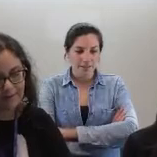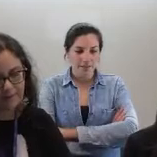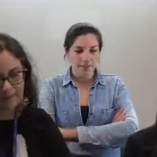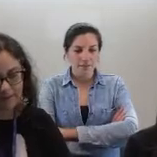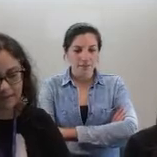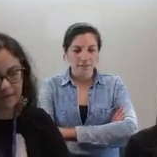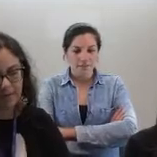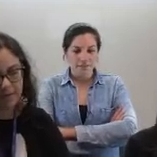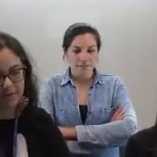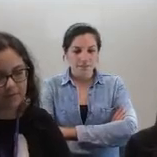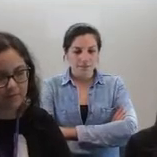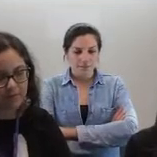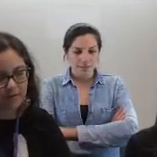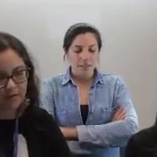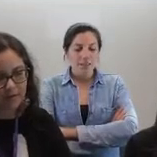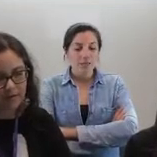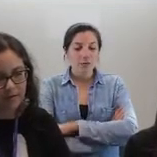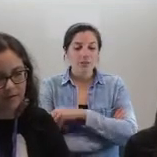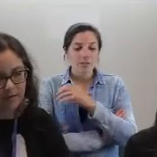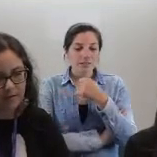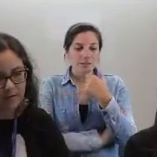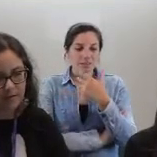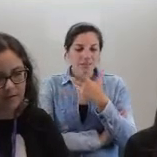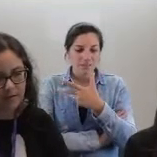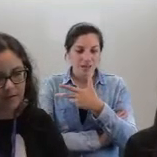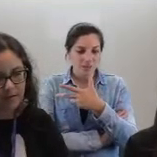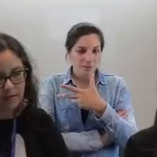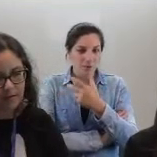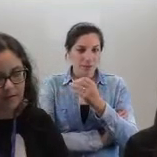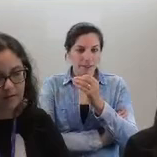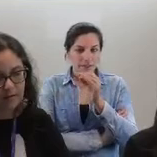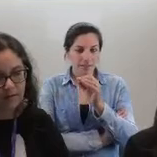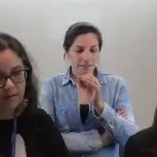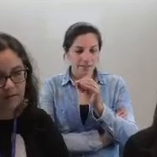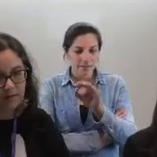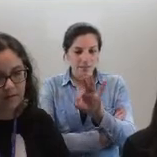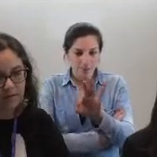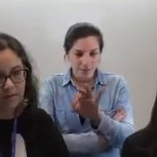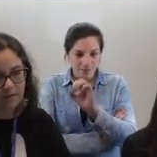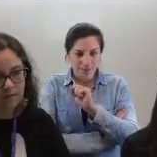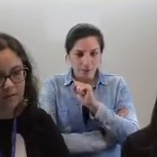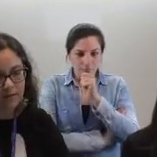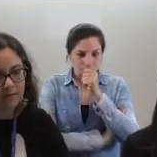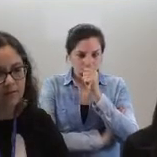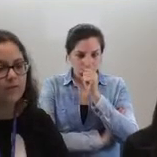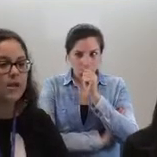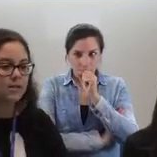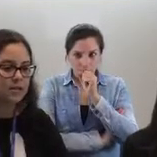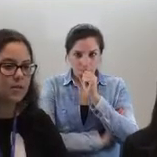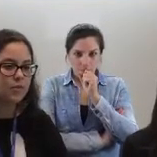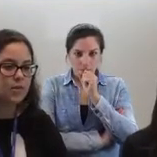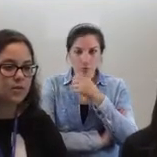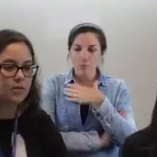Daniane. Por exemplo. E toda vez que eu acessar a minha biblioteca e acessar esse livro, vai estar salvo isso?